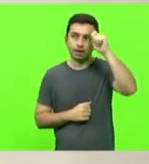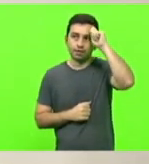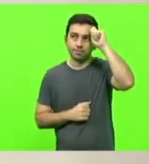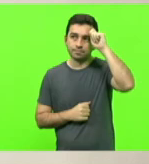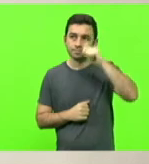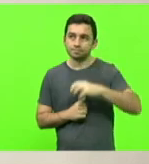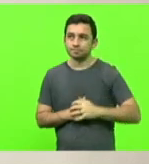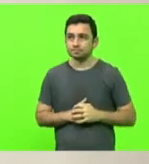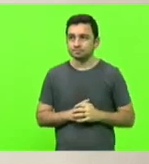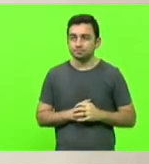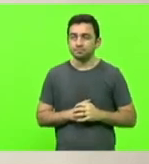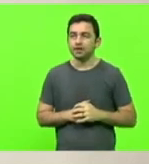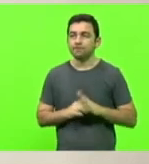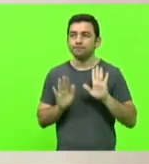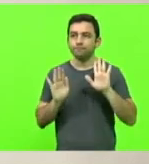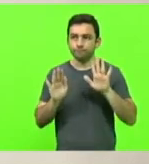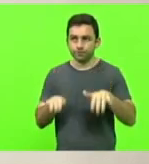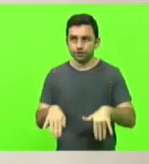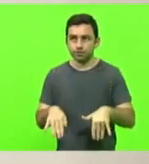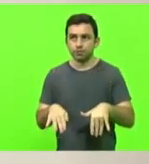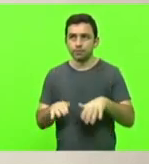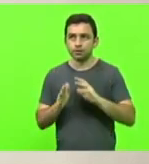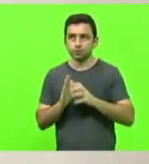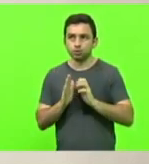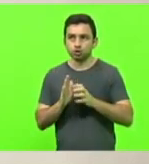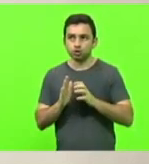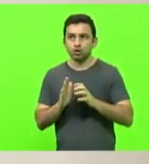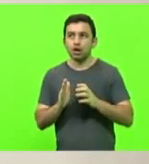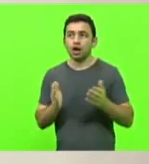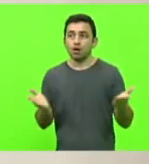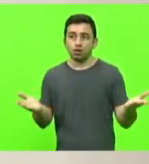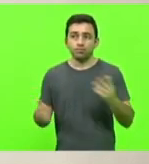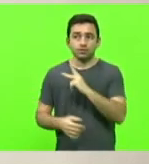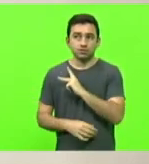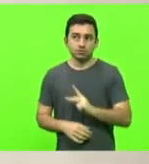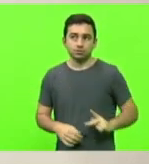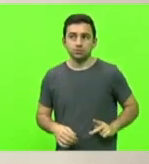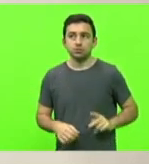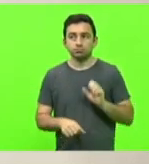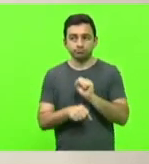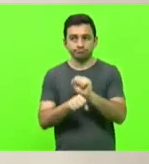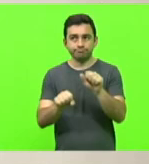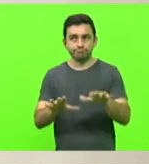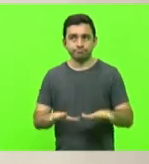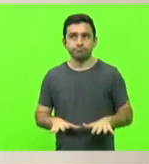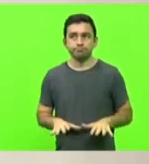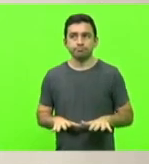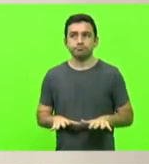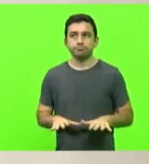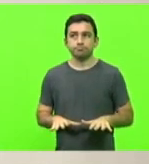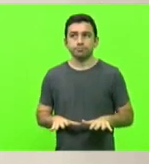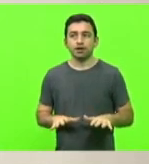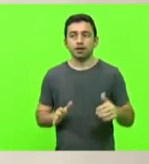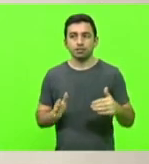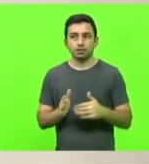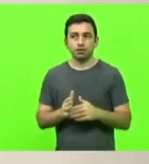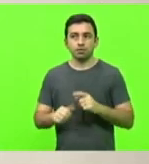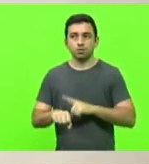Finalizando, então, o horário destinado aos partidos políticos, esta presidência suspende a